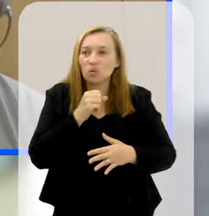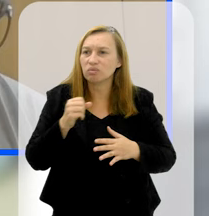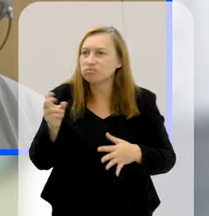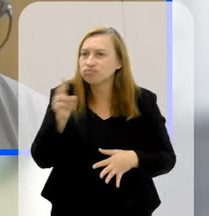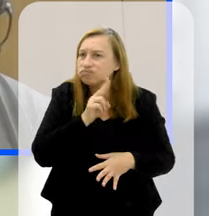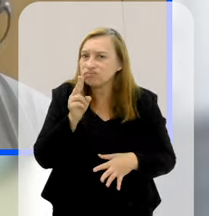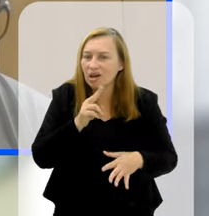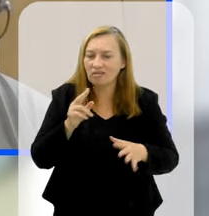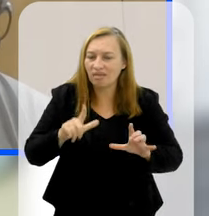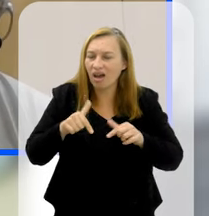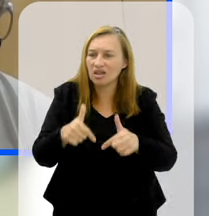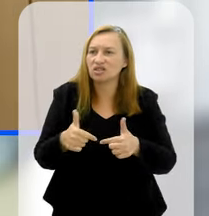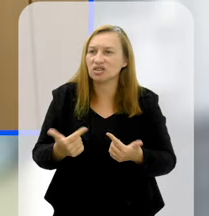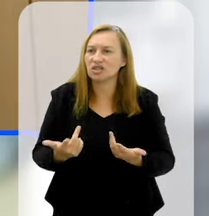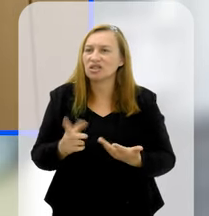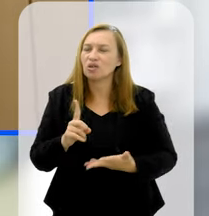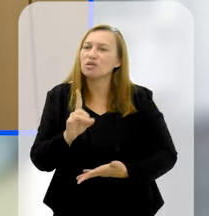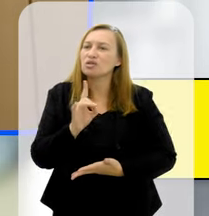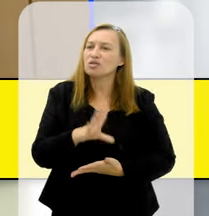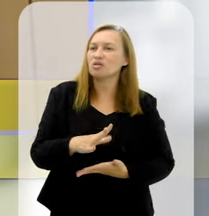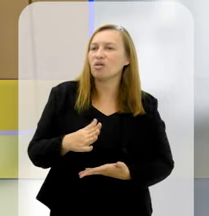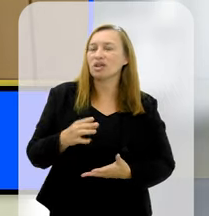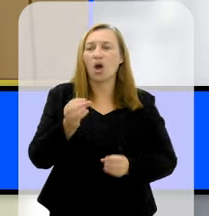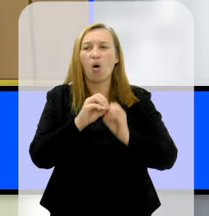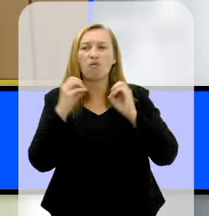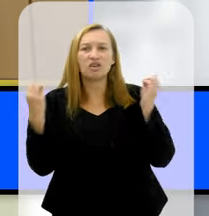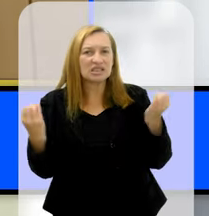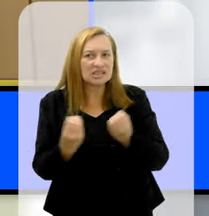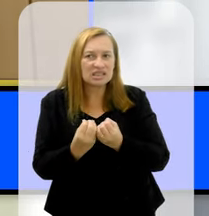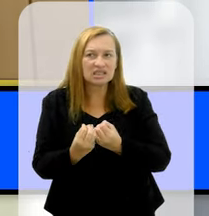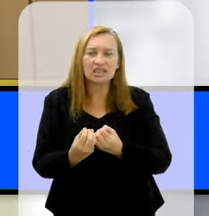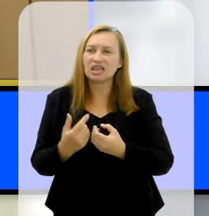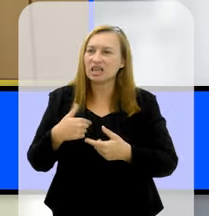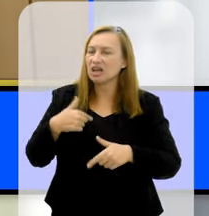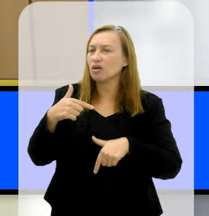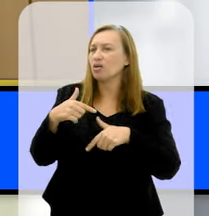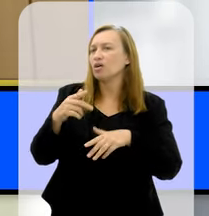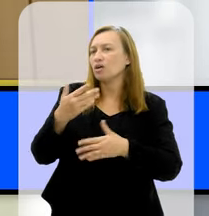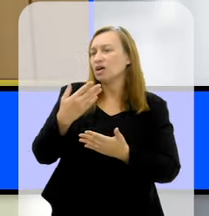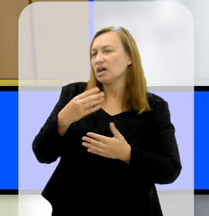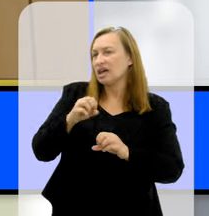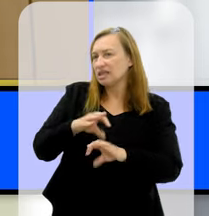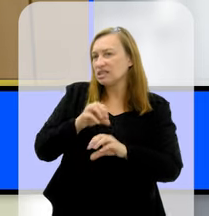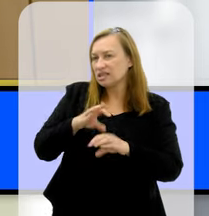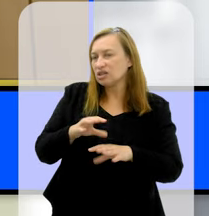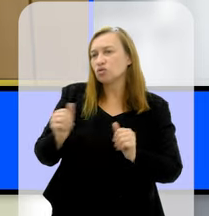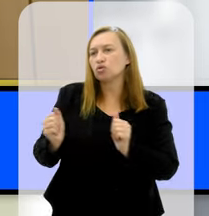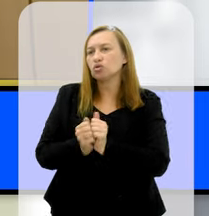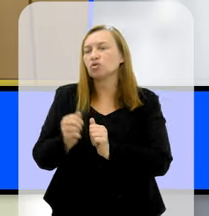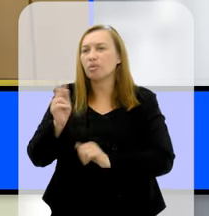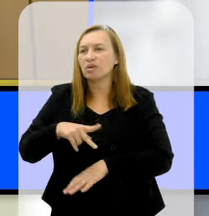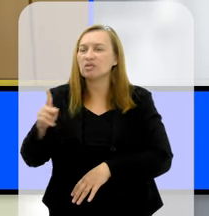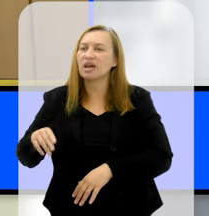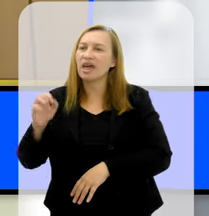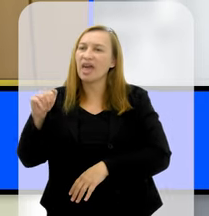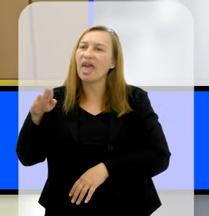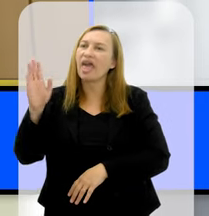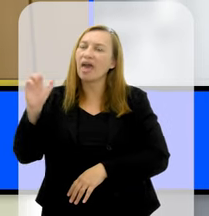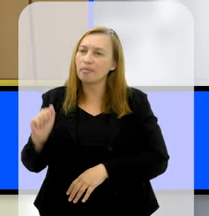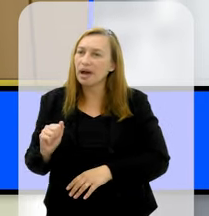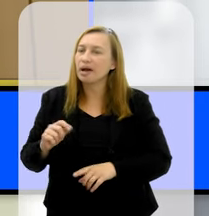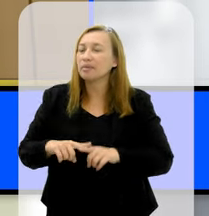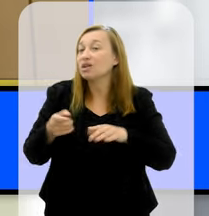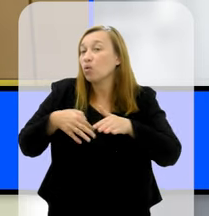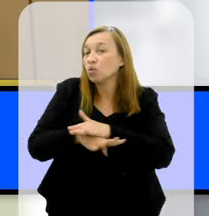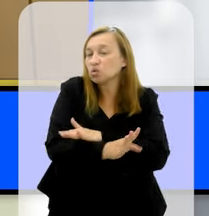extremamente proativos, então, não só na oficina que eu atuo junto com a professora Ilma, mas é